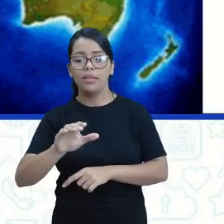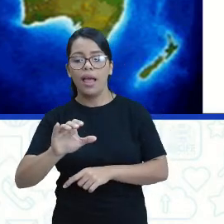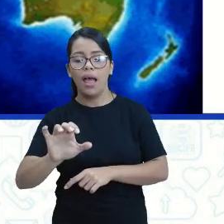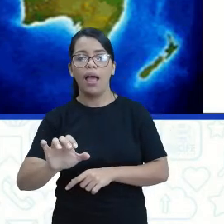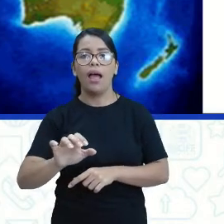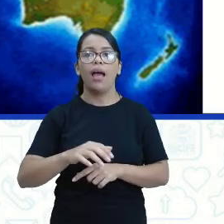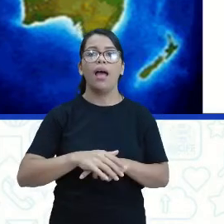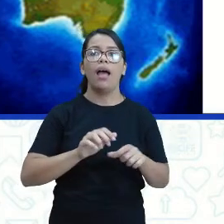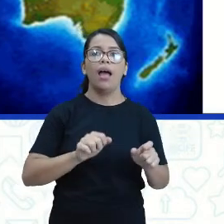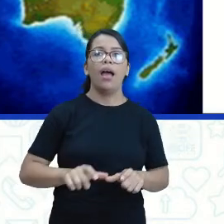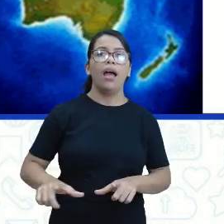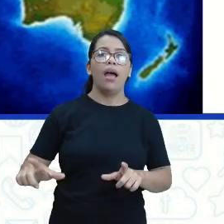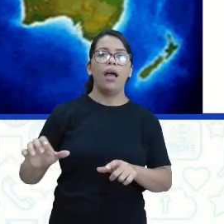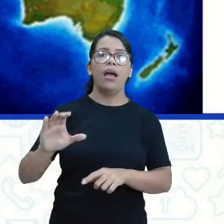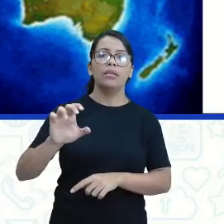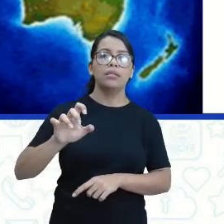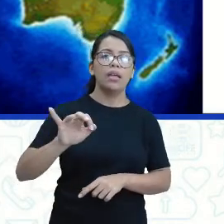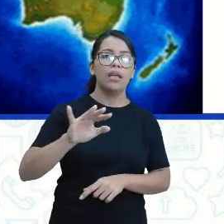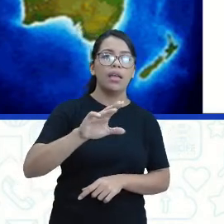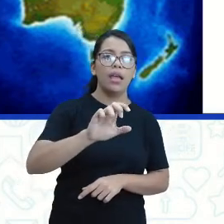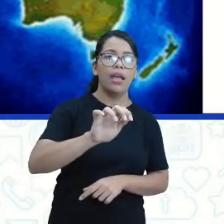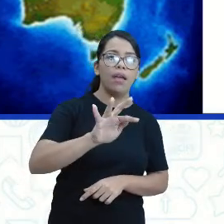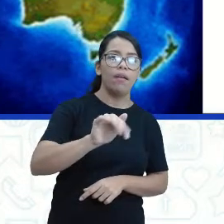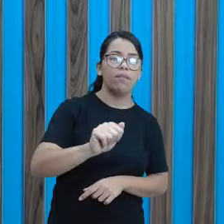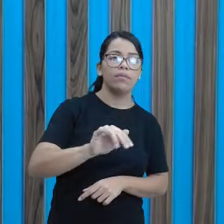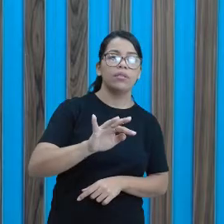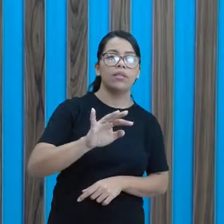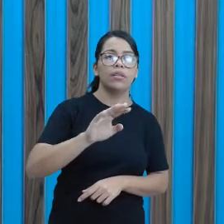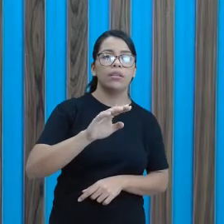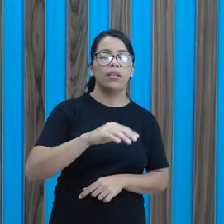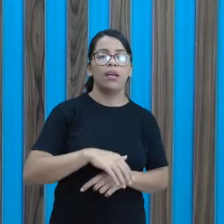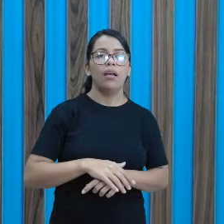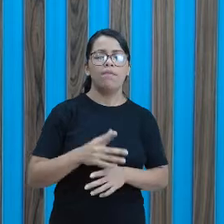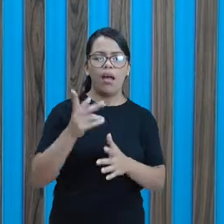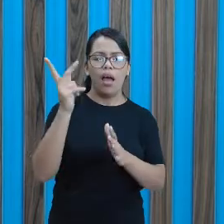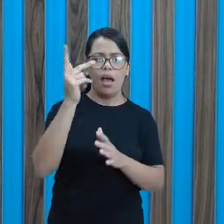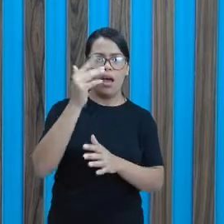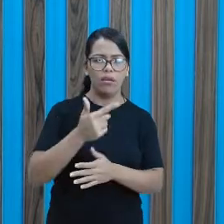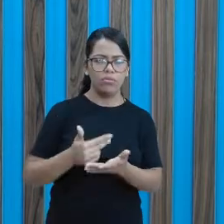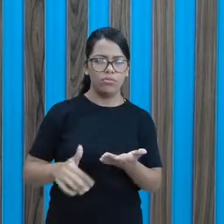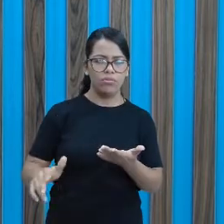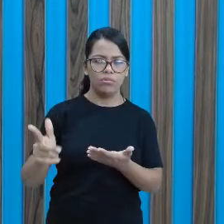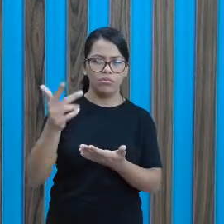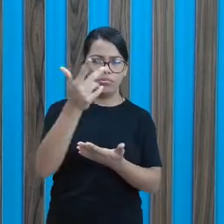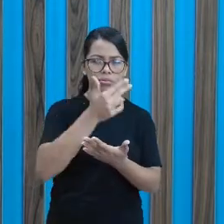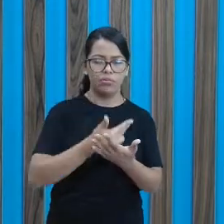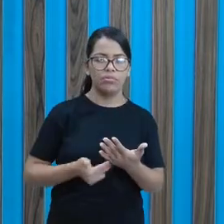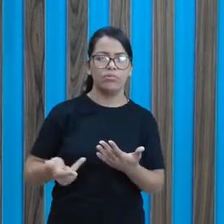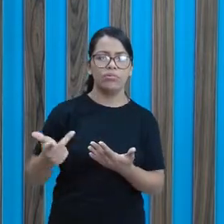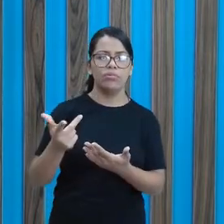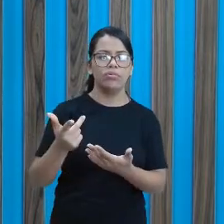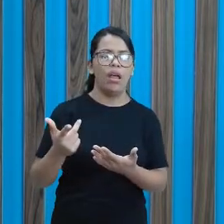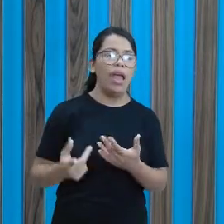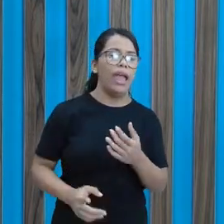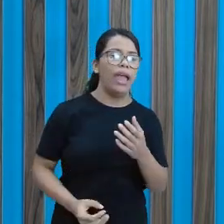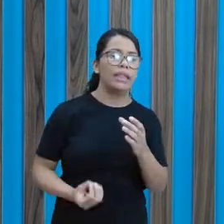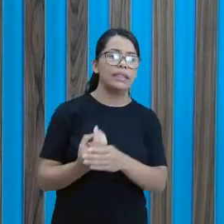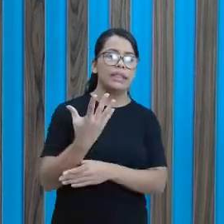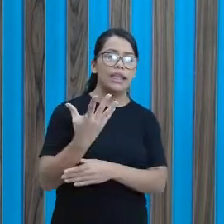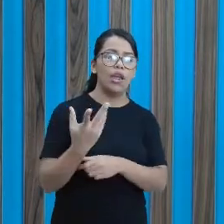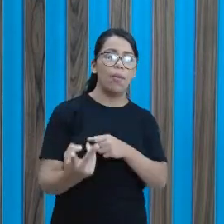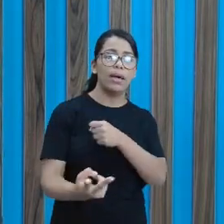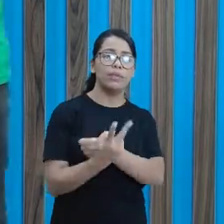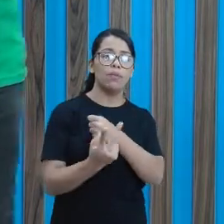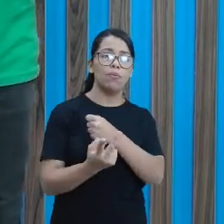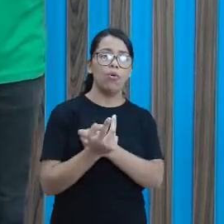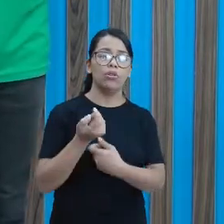a SEI, que é na Europa, a EFTA, a União Europeia, a ALCA, a NAFTA. Eles criam blocos para se proteger